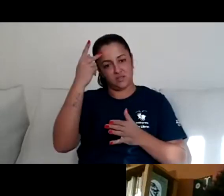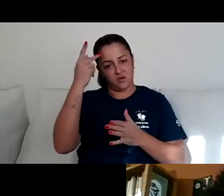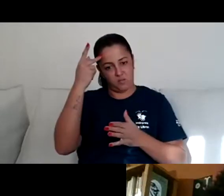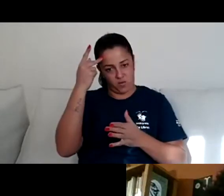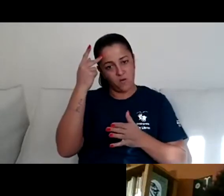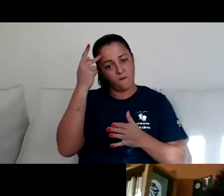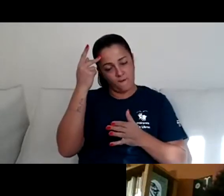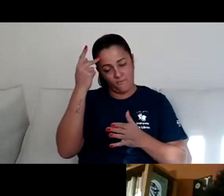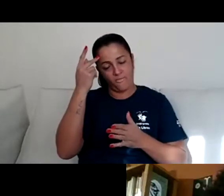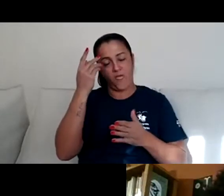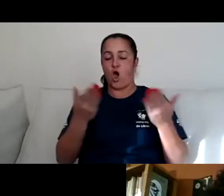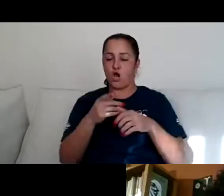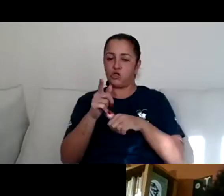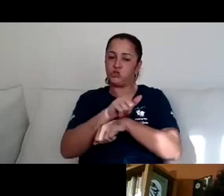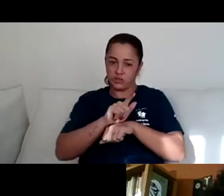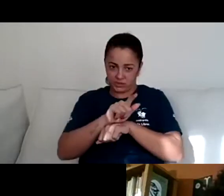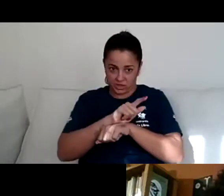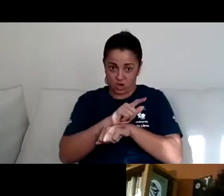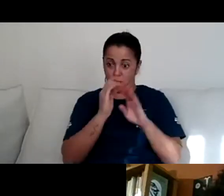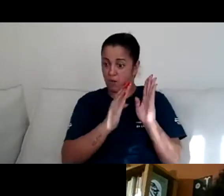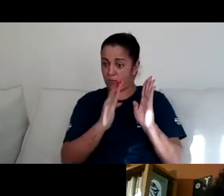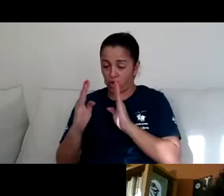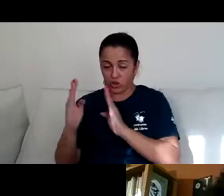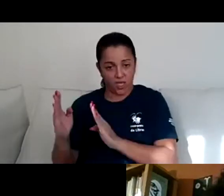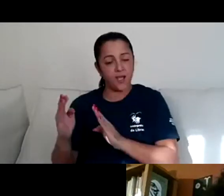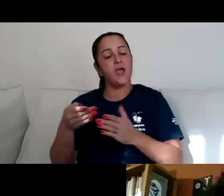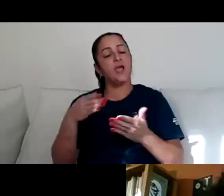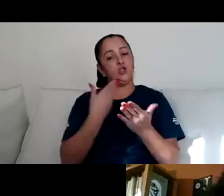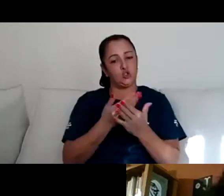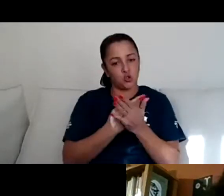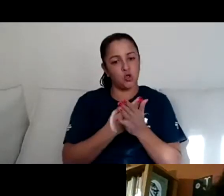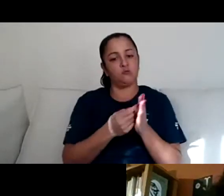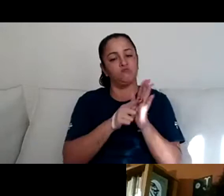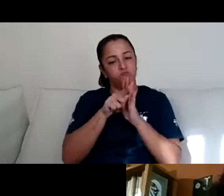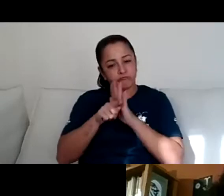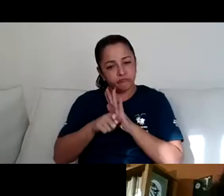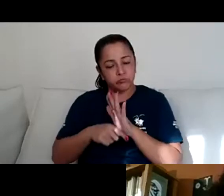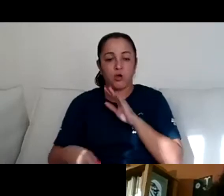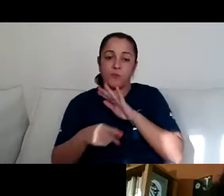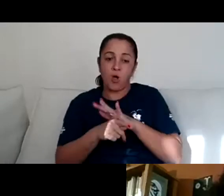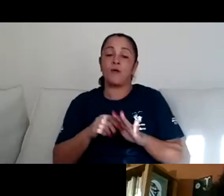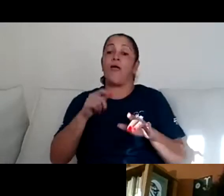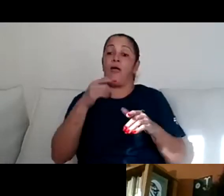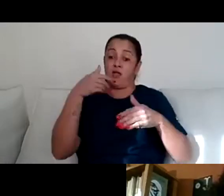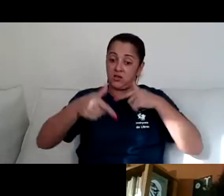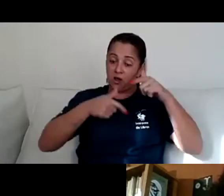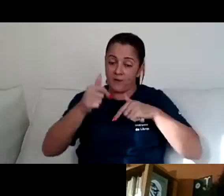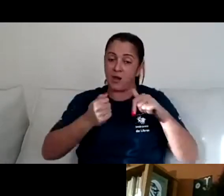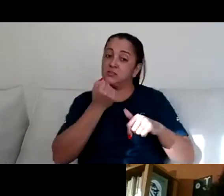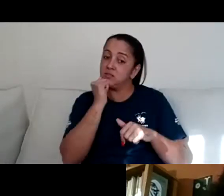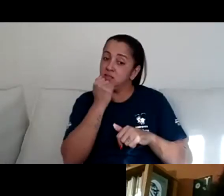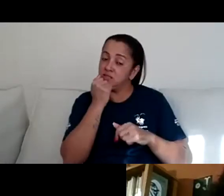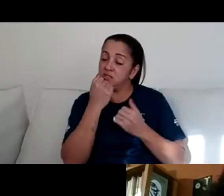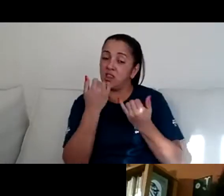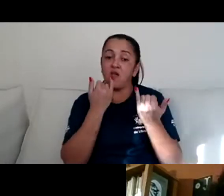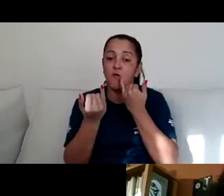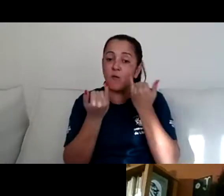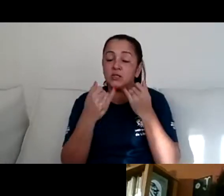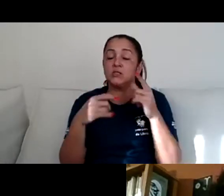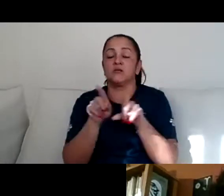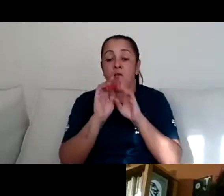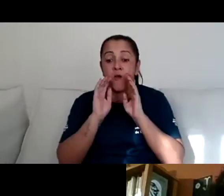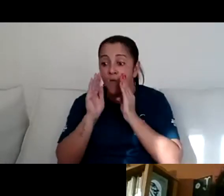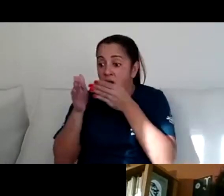de bibliotecas escolares. A Charlene atua na área de ciência da informação, com ênfase em cultura e